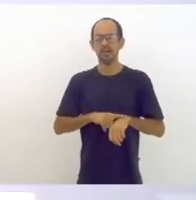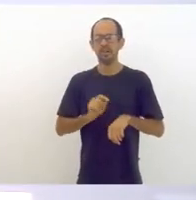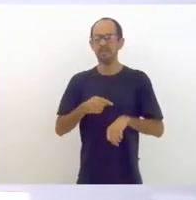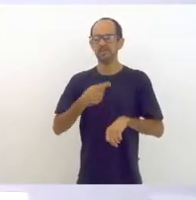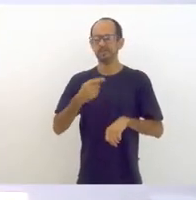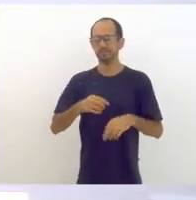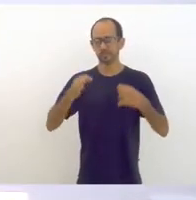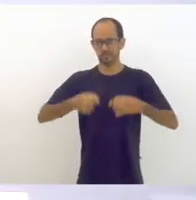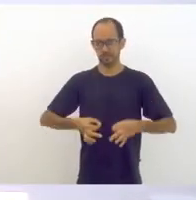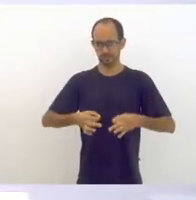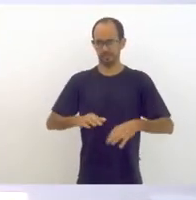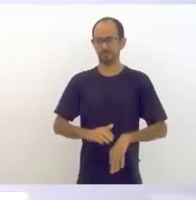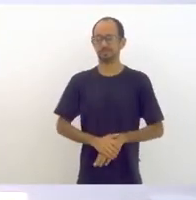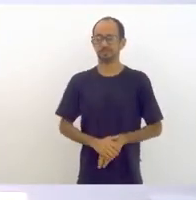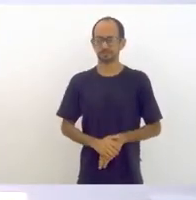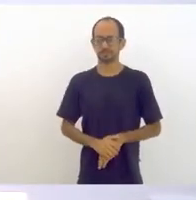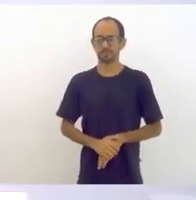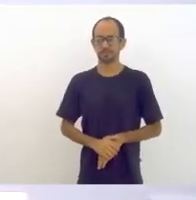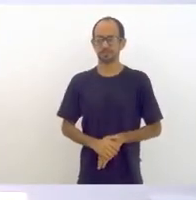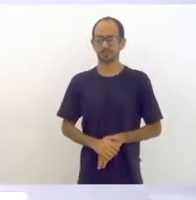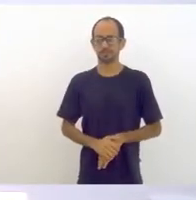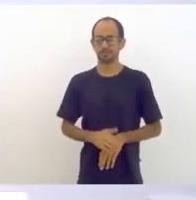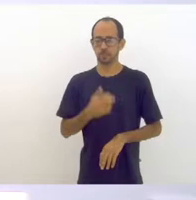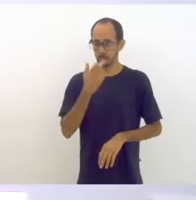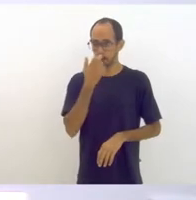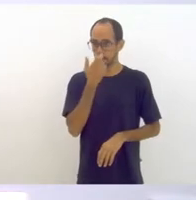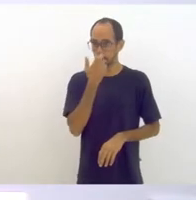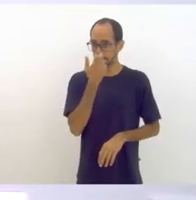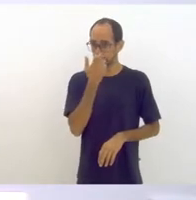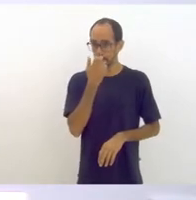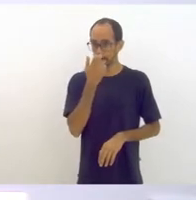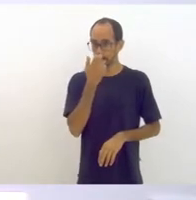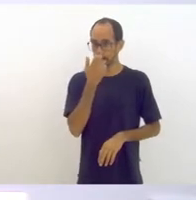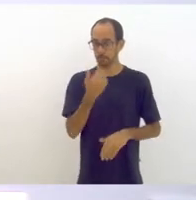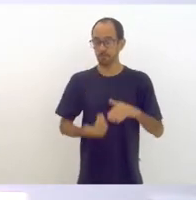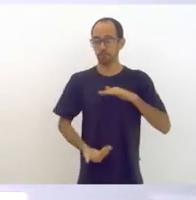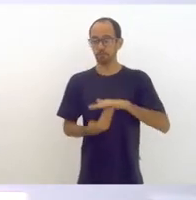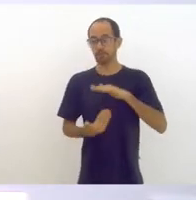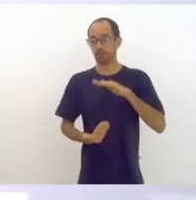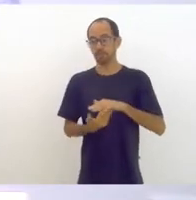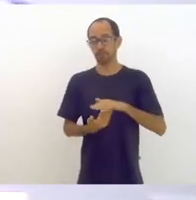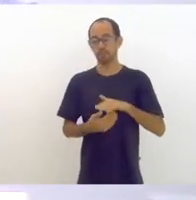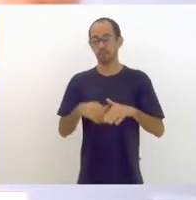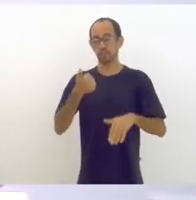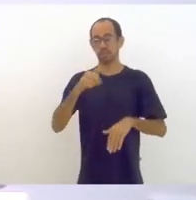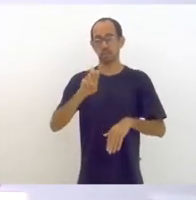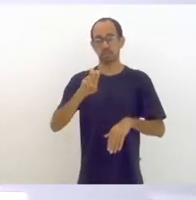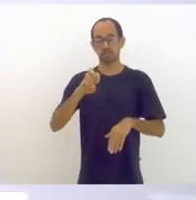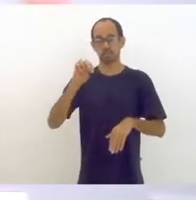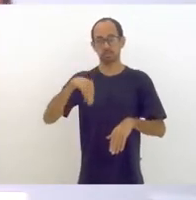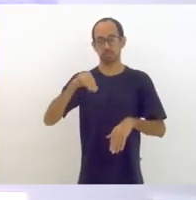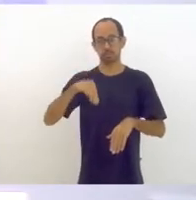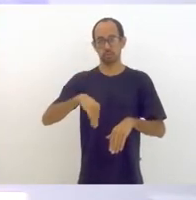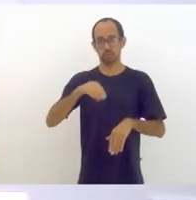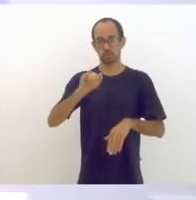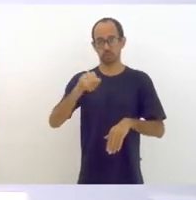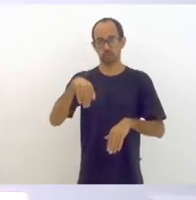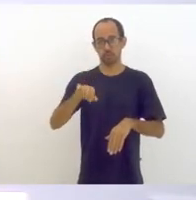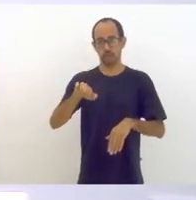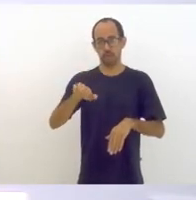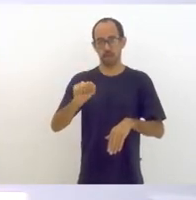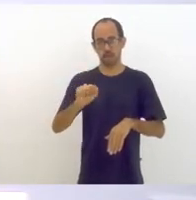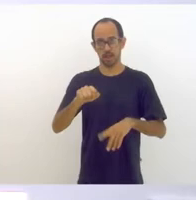intervenções, e vamos estabelecer 15 minutos para o INEA, 15 minutos para a Firjan, e depois a gente